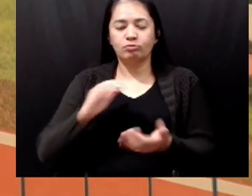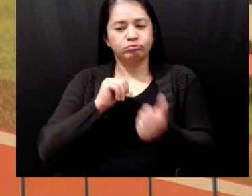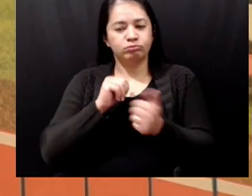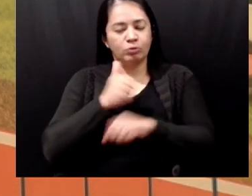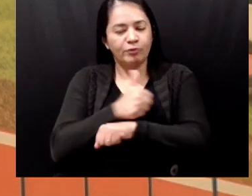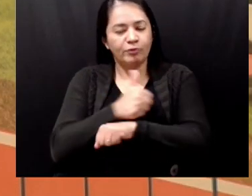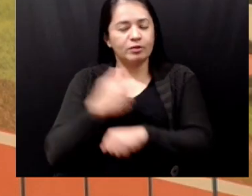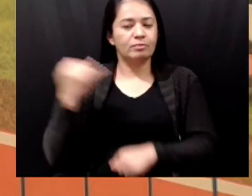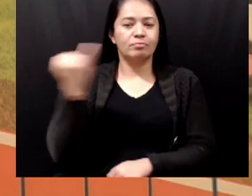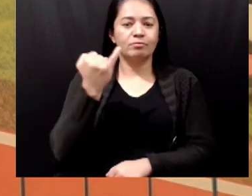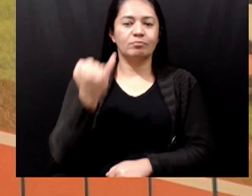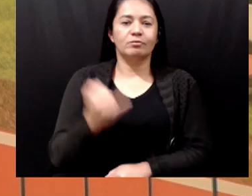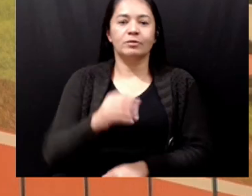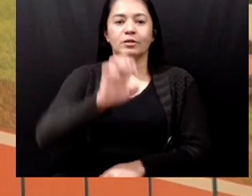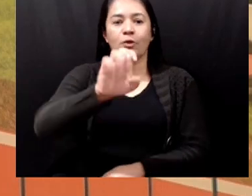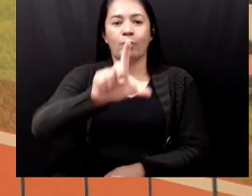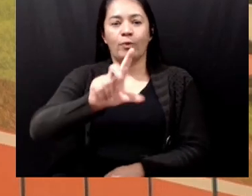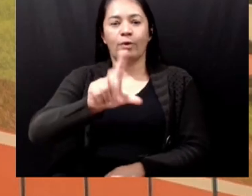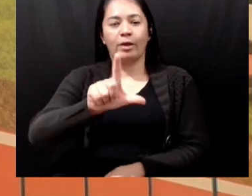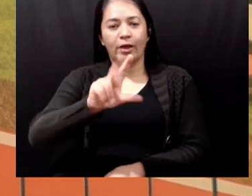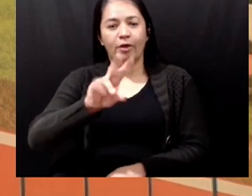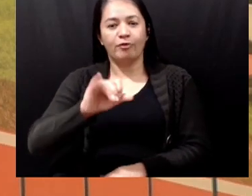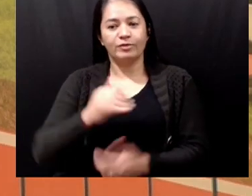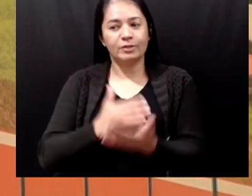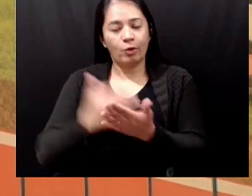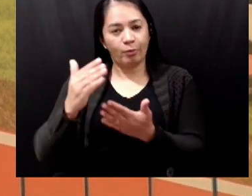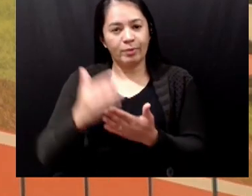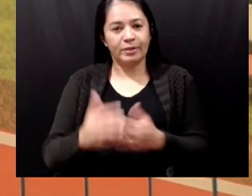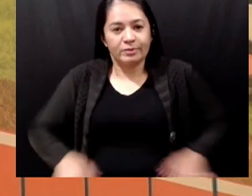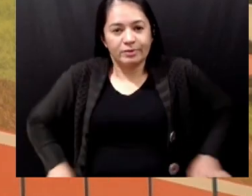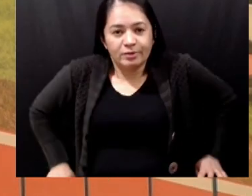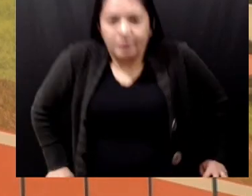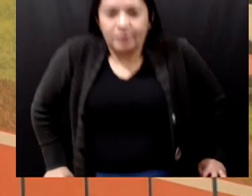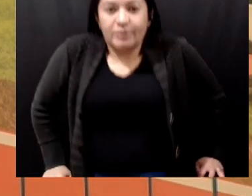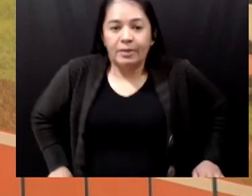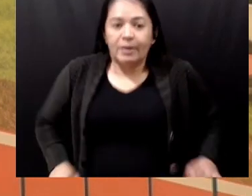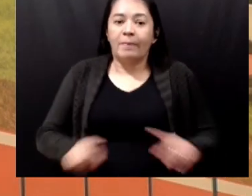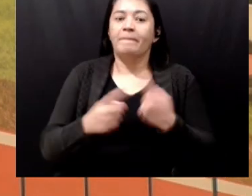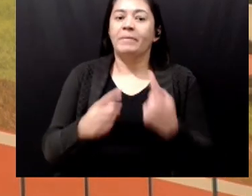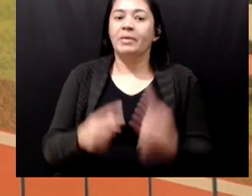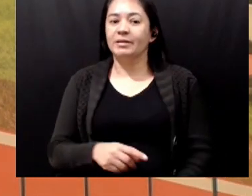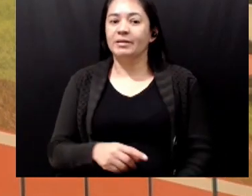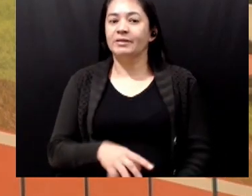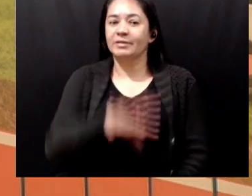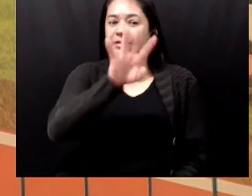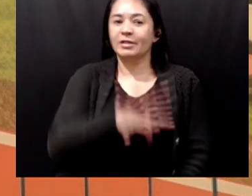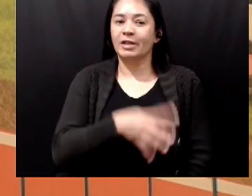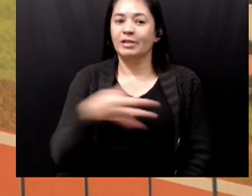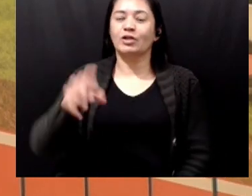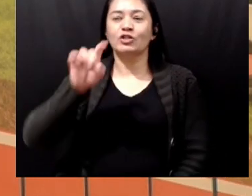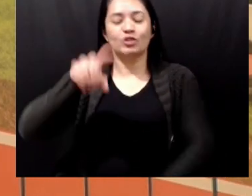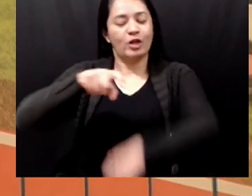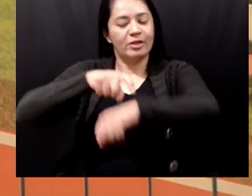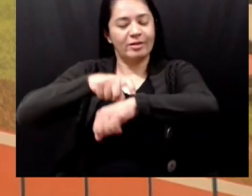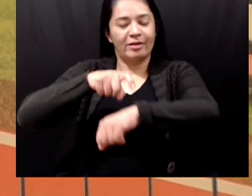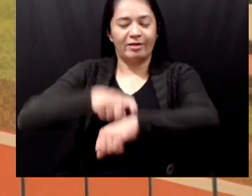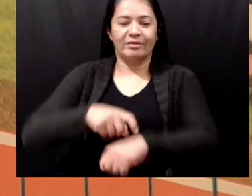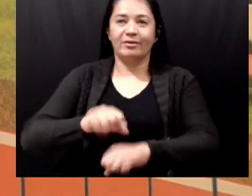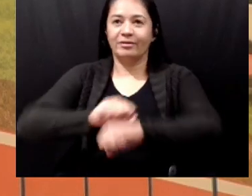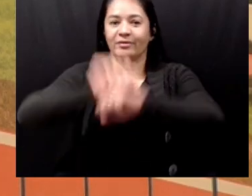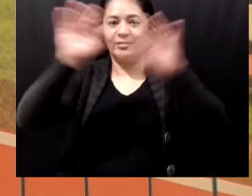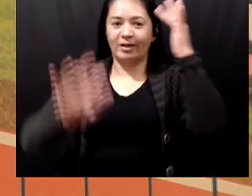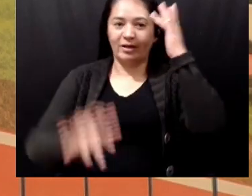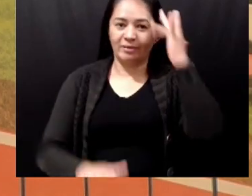deve começar entre os titulares. Mas a escalação só na hora da partida e claro que amanhã a gente conta a história